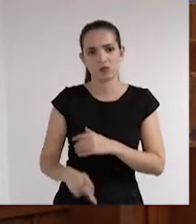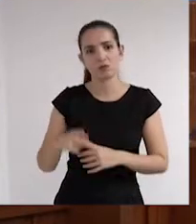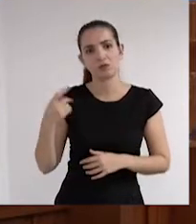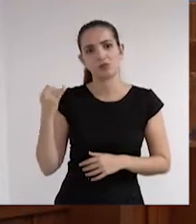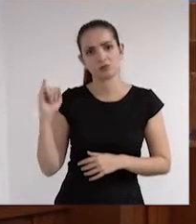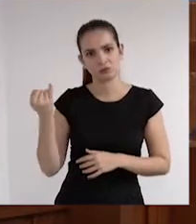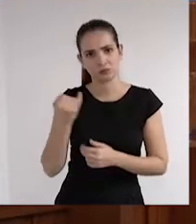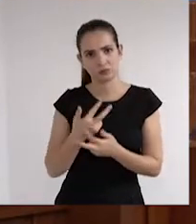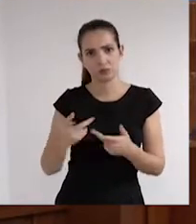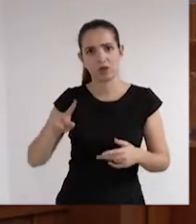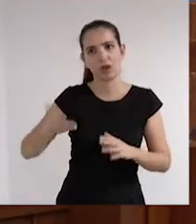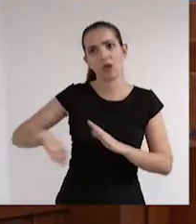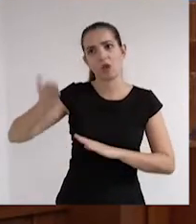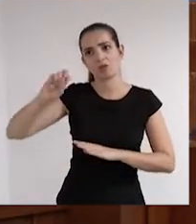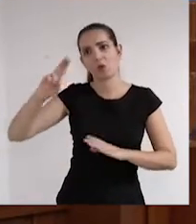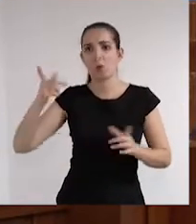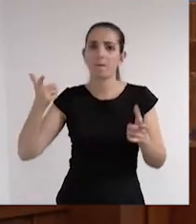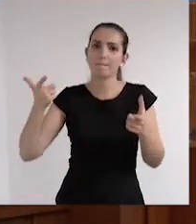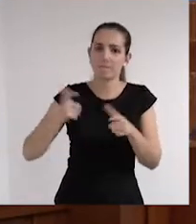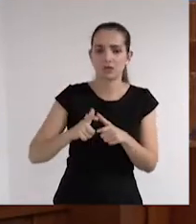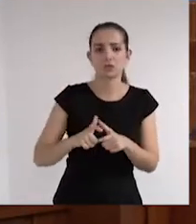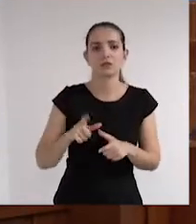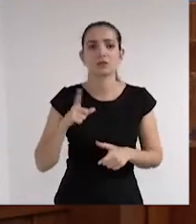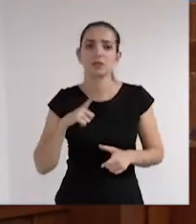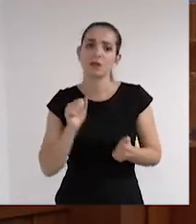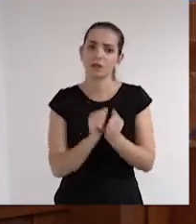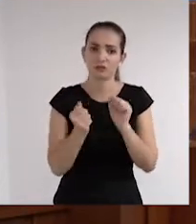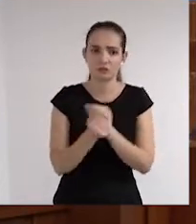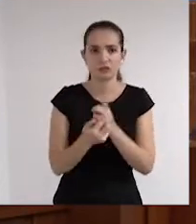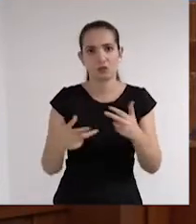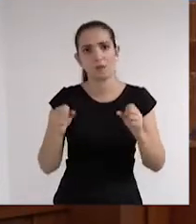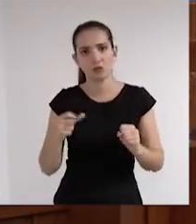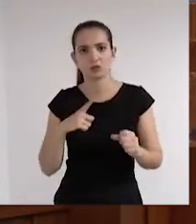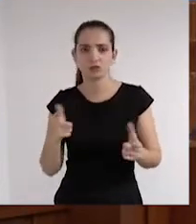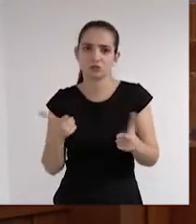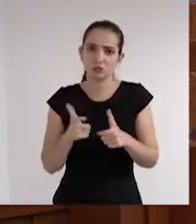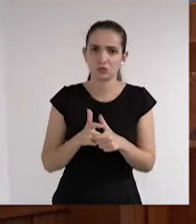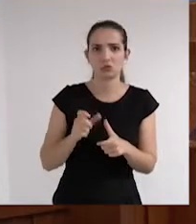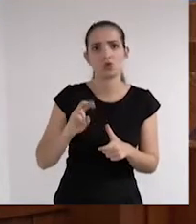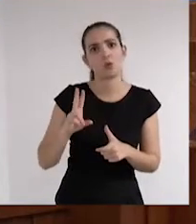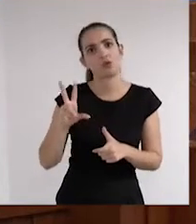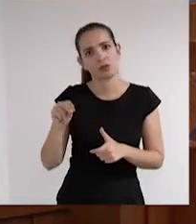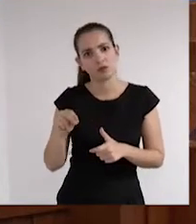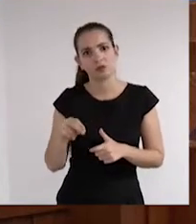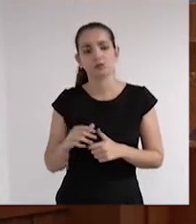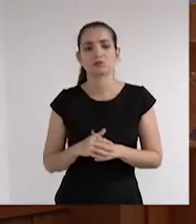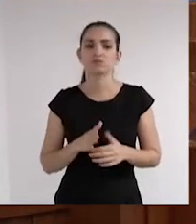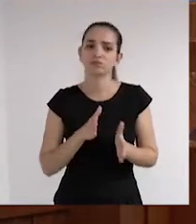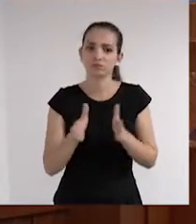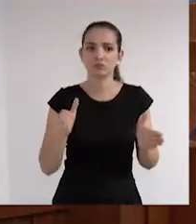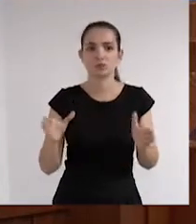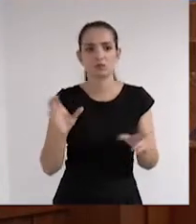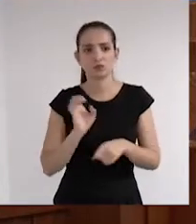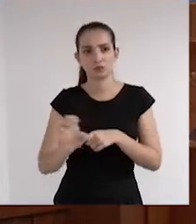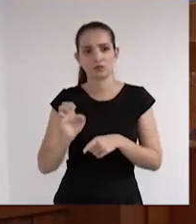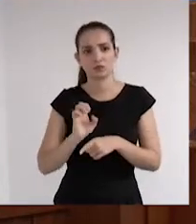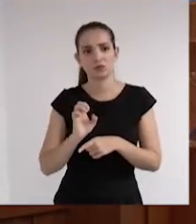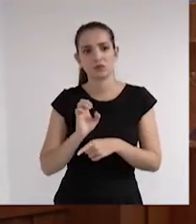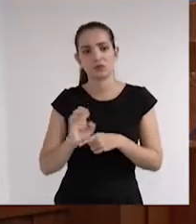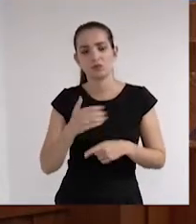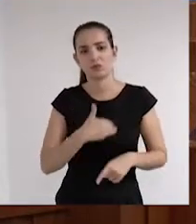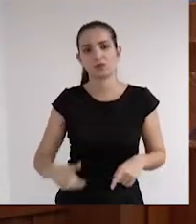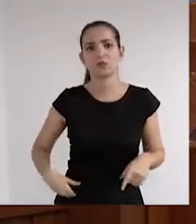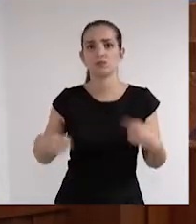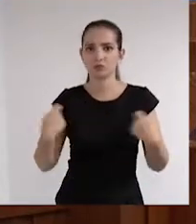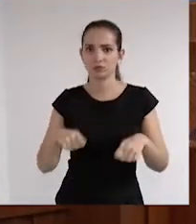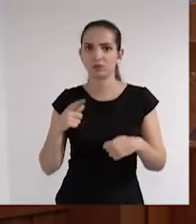alta, se ela é baixa, a adequação, se ela pode ser diminuída ou não, em que setores, o Estado precisa, no mínimo,